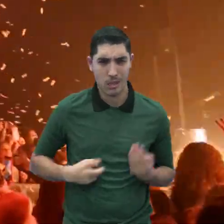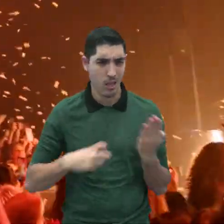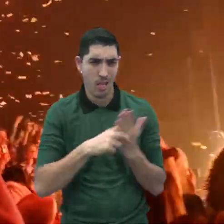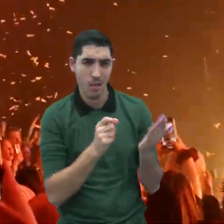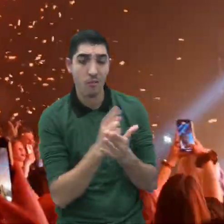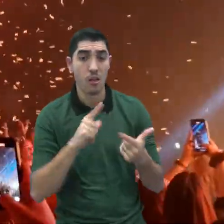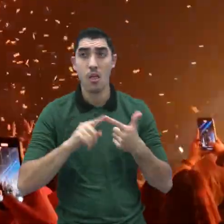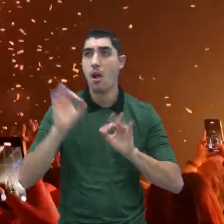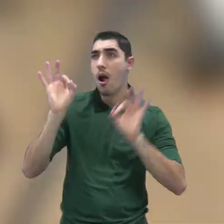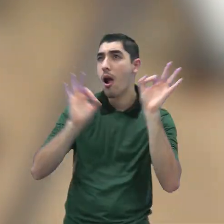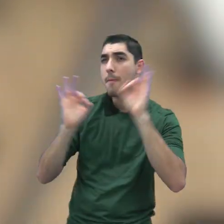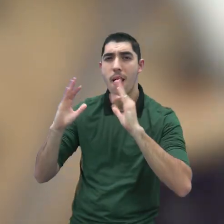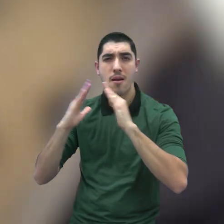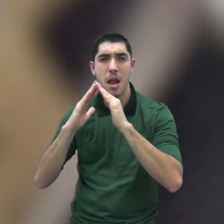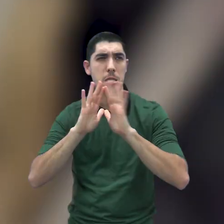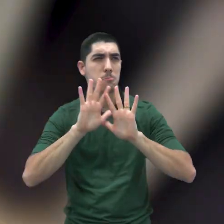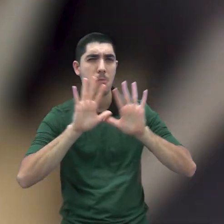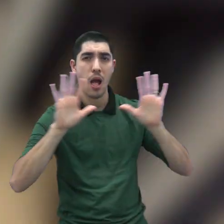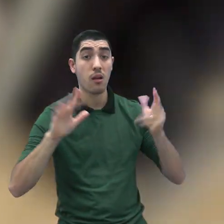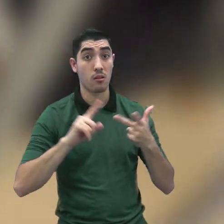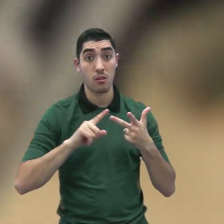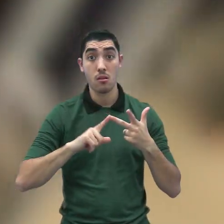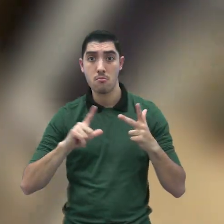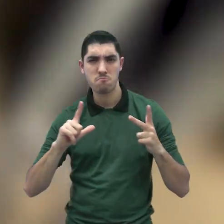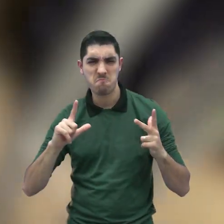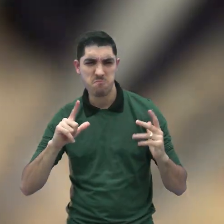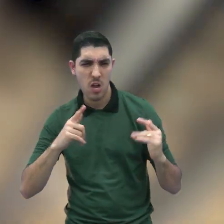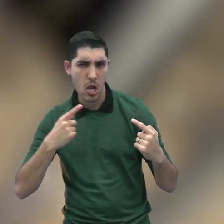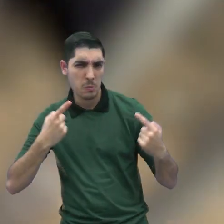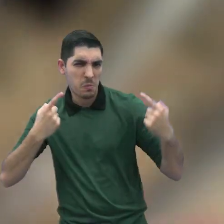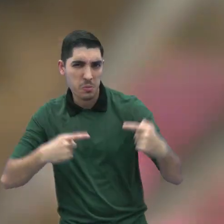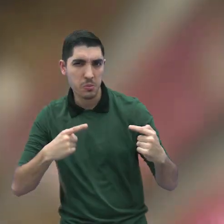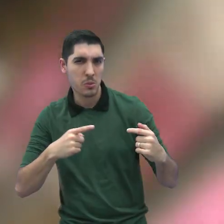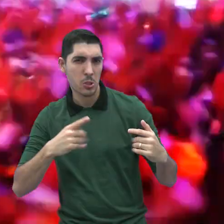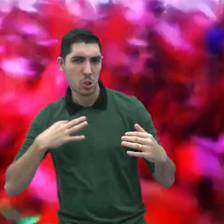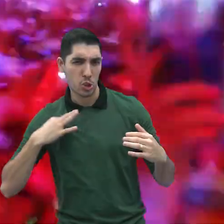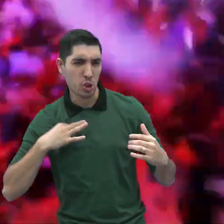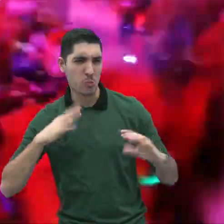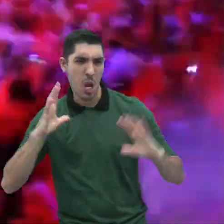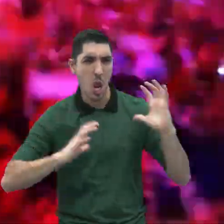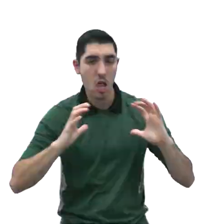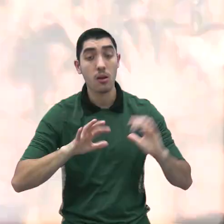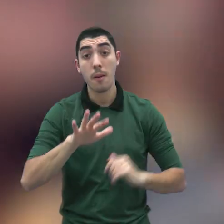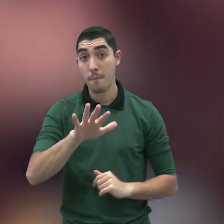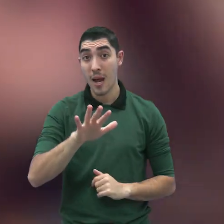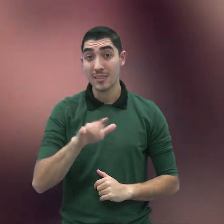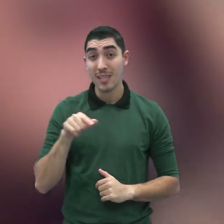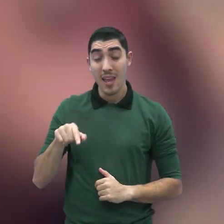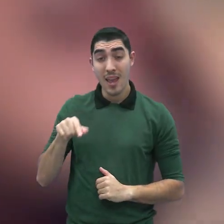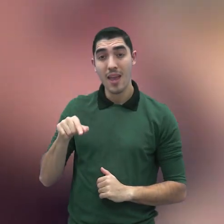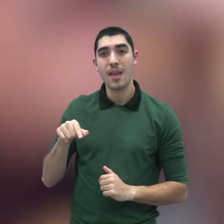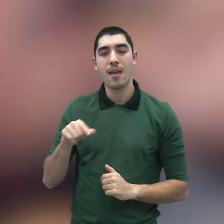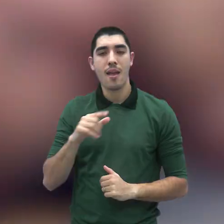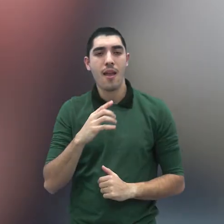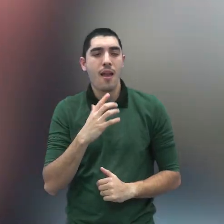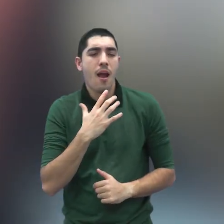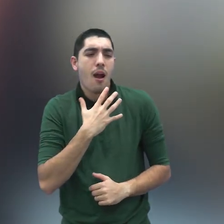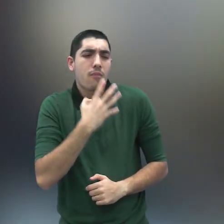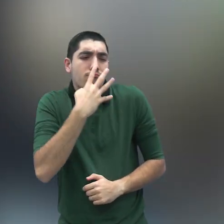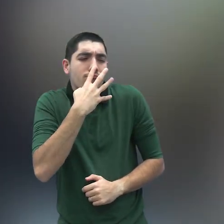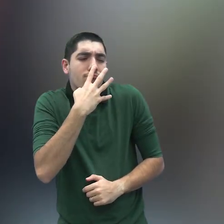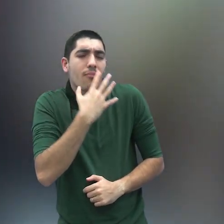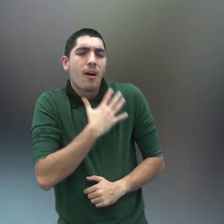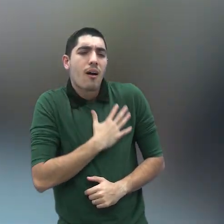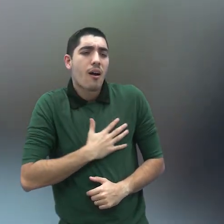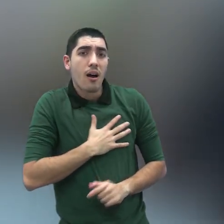a casa com objetos dos ídolos e até brigam por times ou artistas. Mas quando a paixão vira fanatismo, será